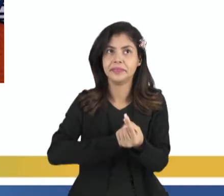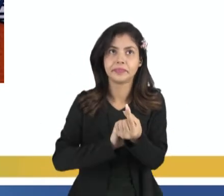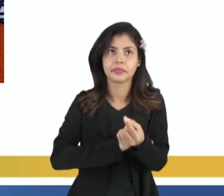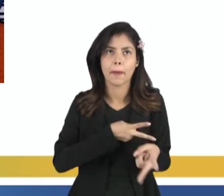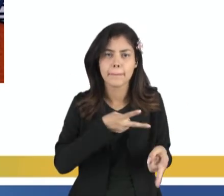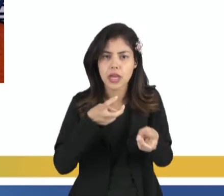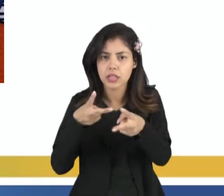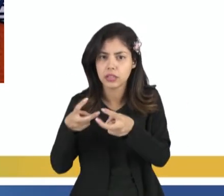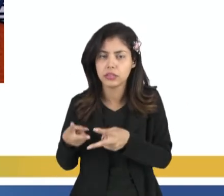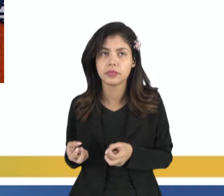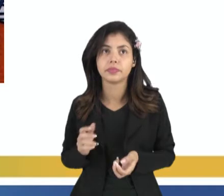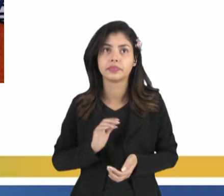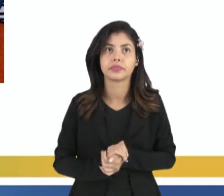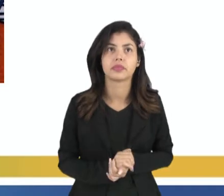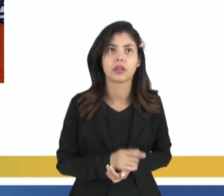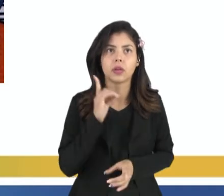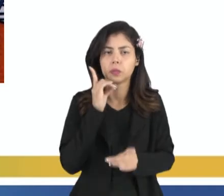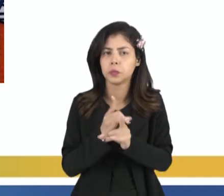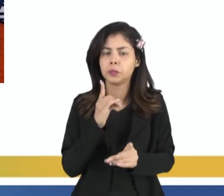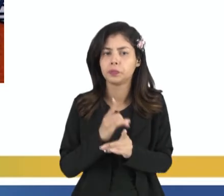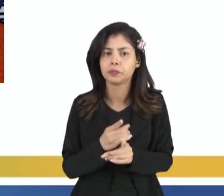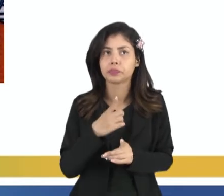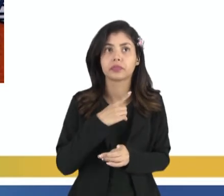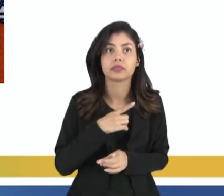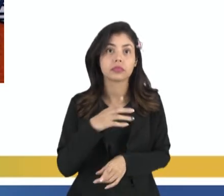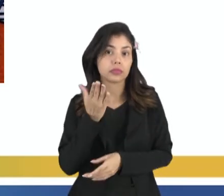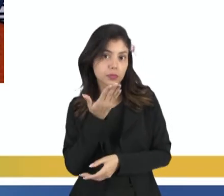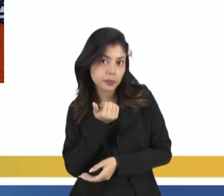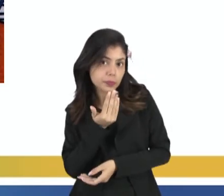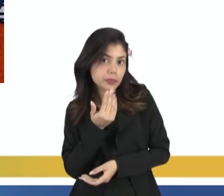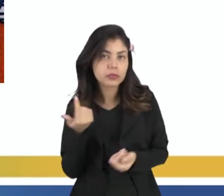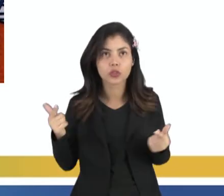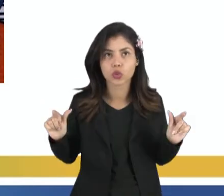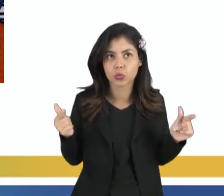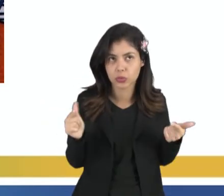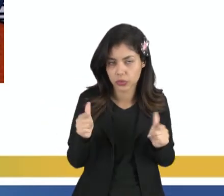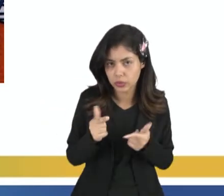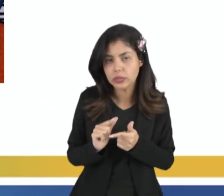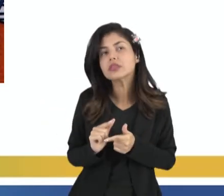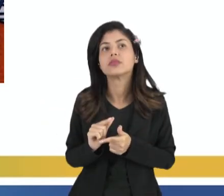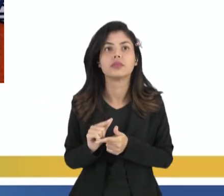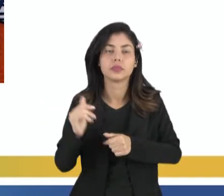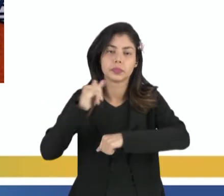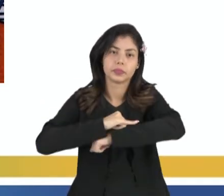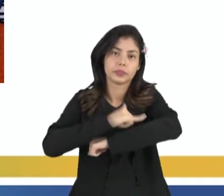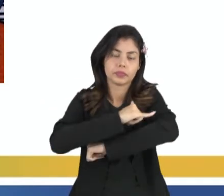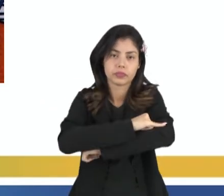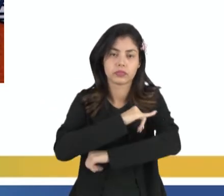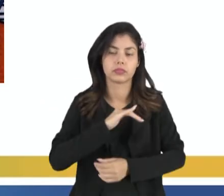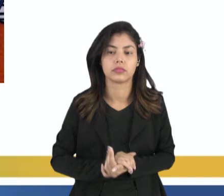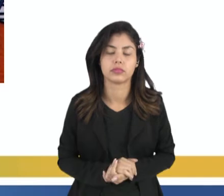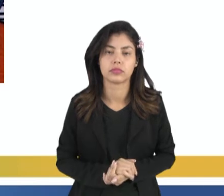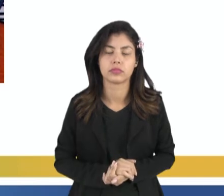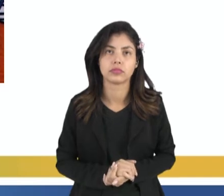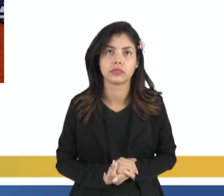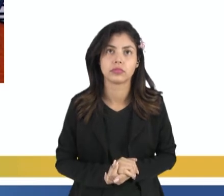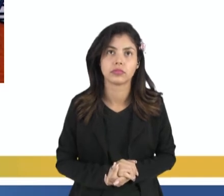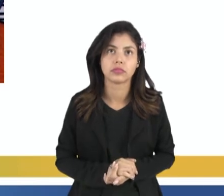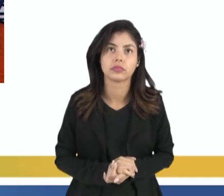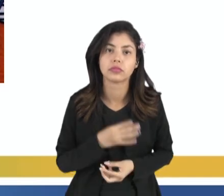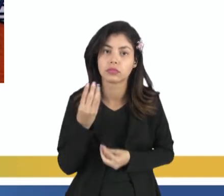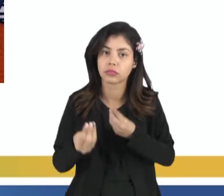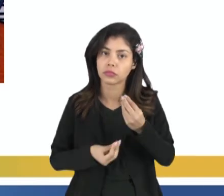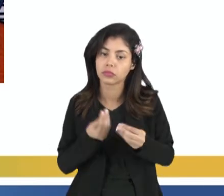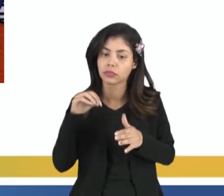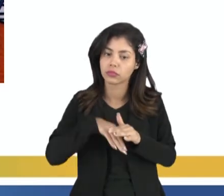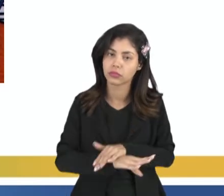vai perceber, vai detectar que está tendo ali uma diminuição nos depósitos de gordura, que essa gordura serve